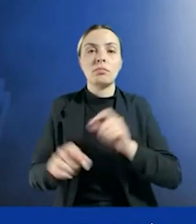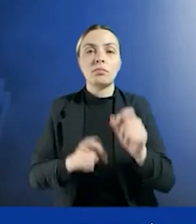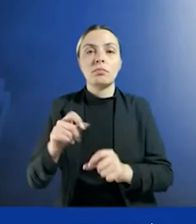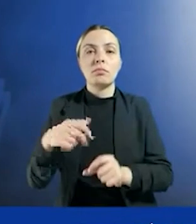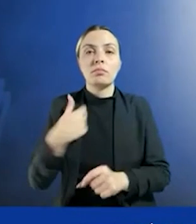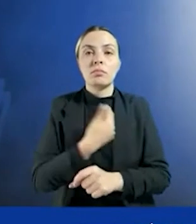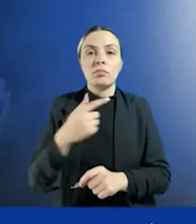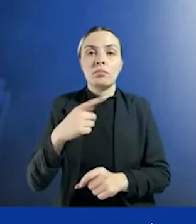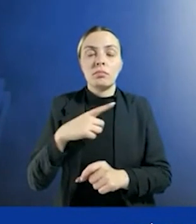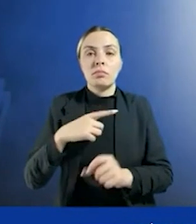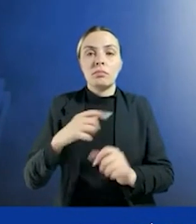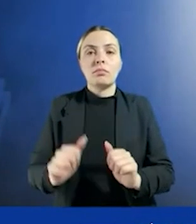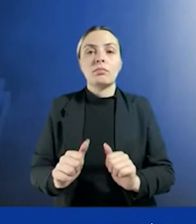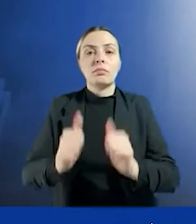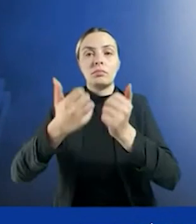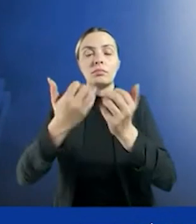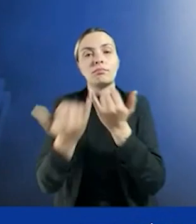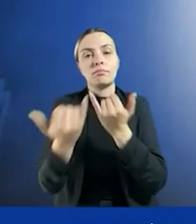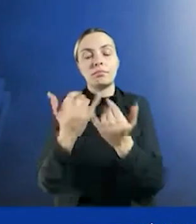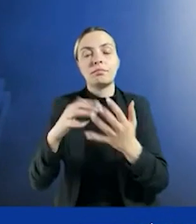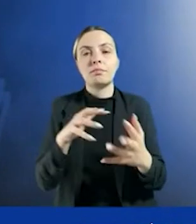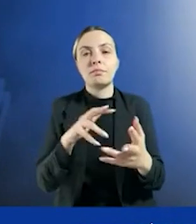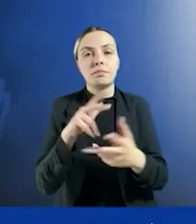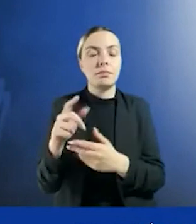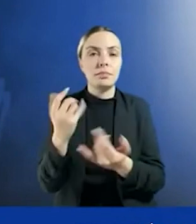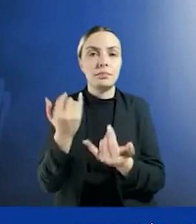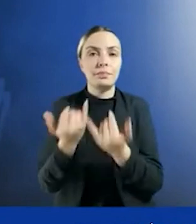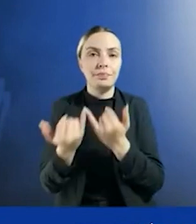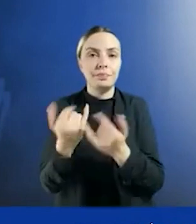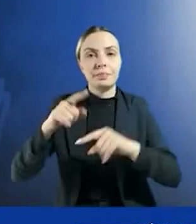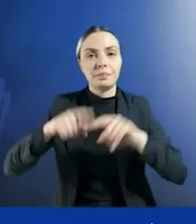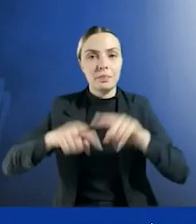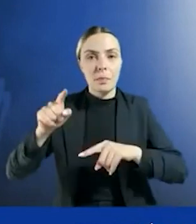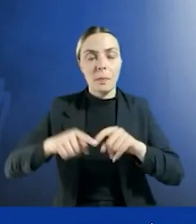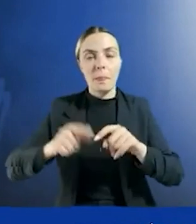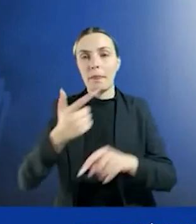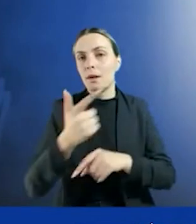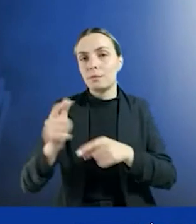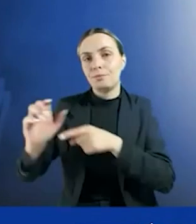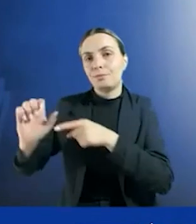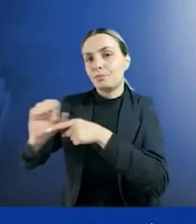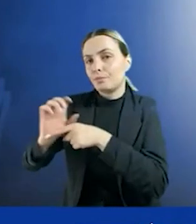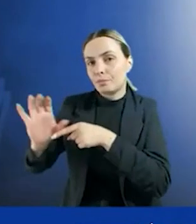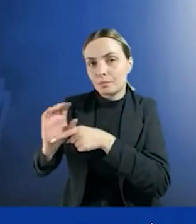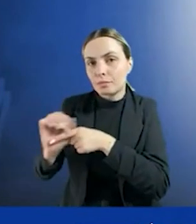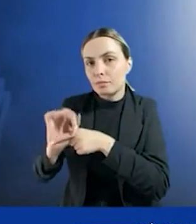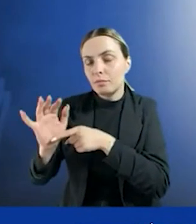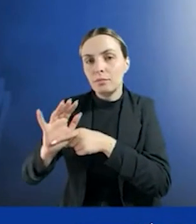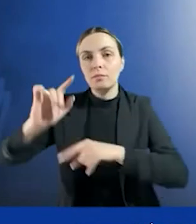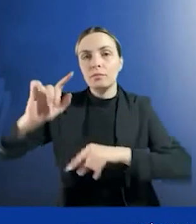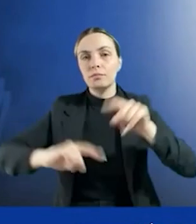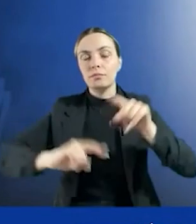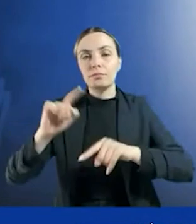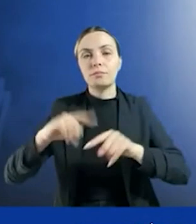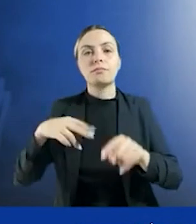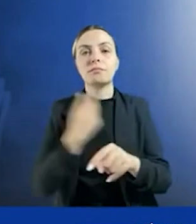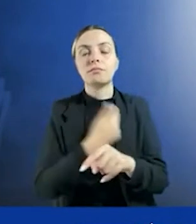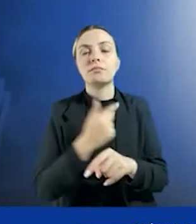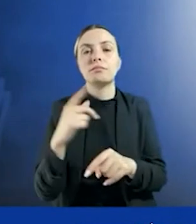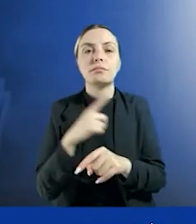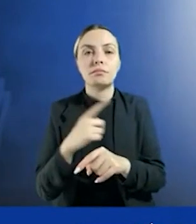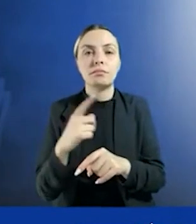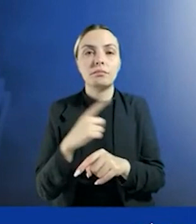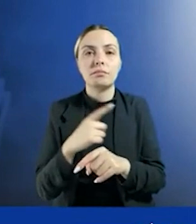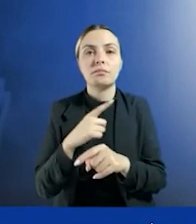por exemplo, do mundo. Então, são produtos descarbonizados, produtos onde nós temos carbono